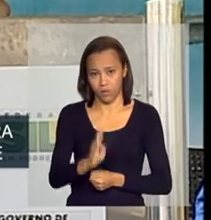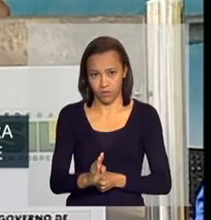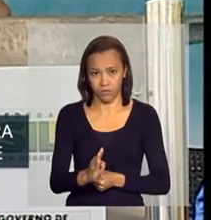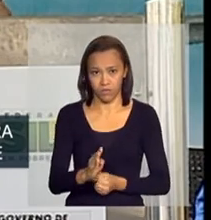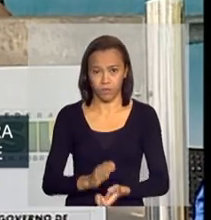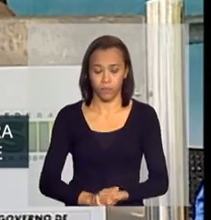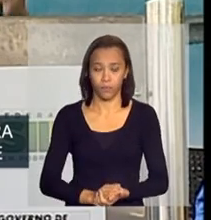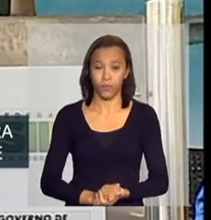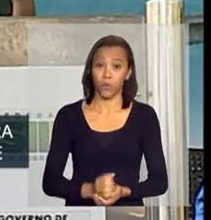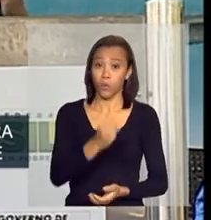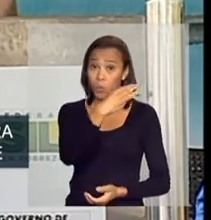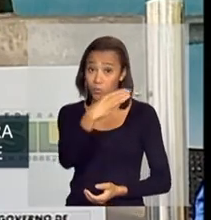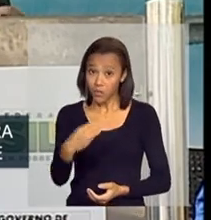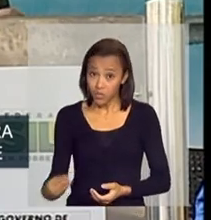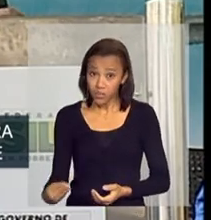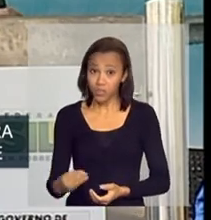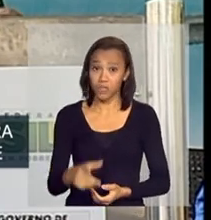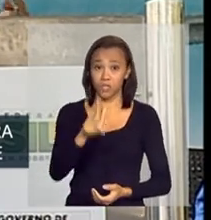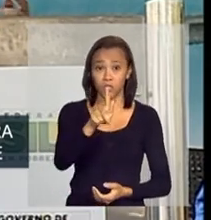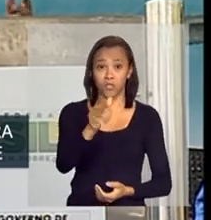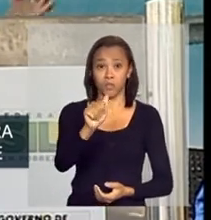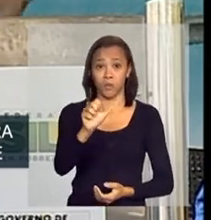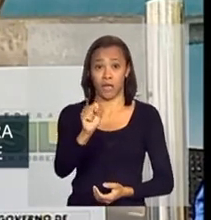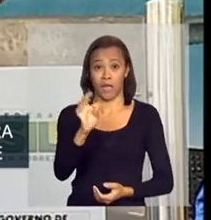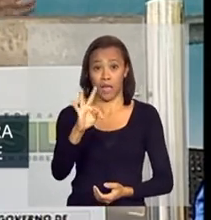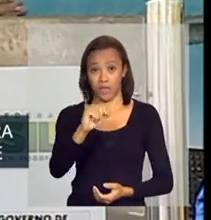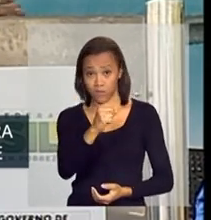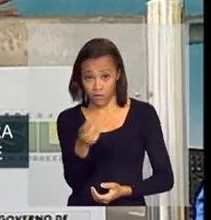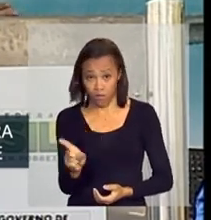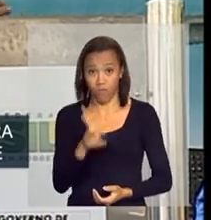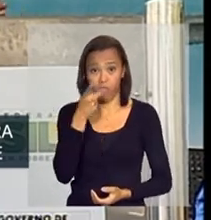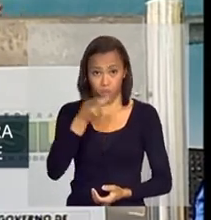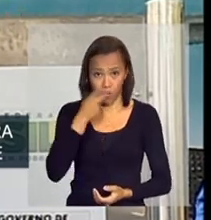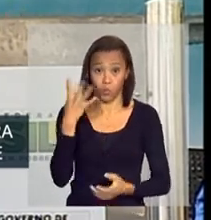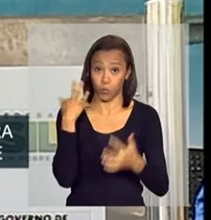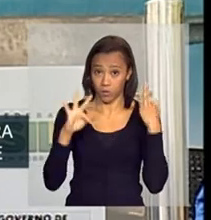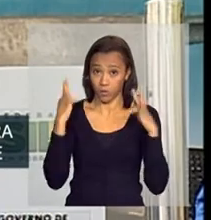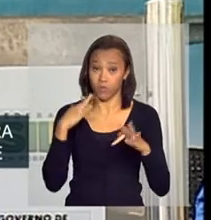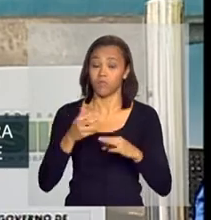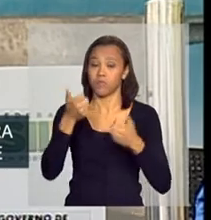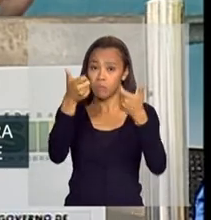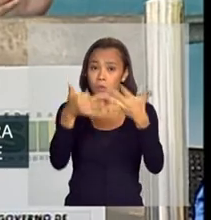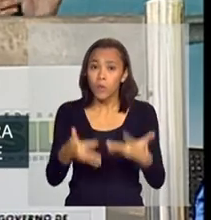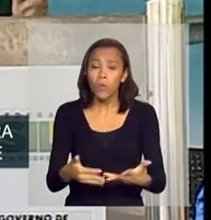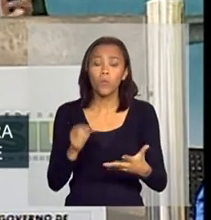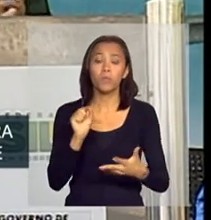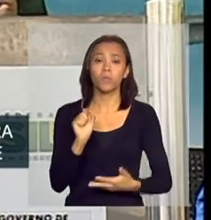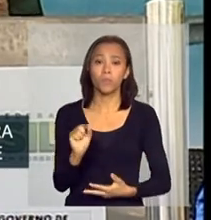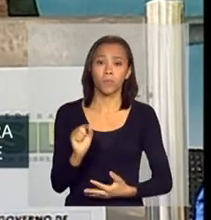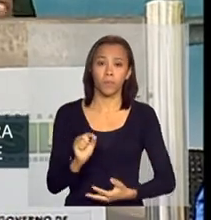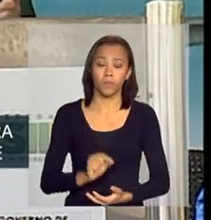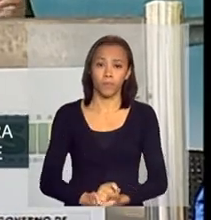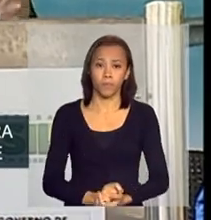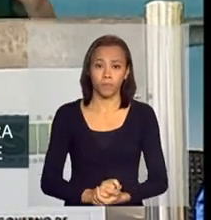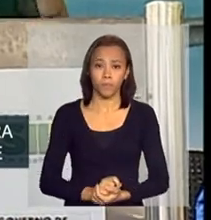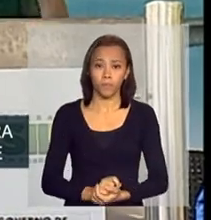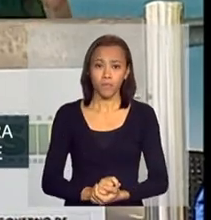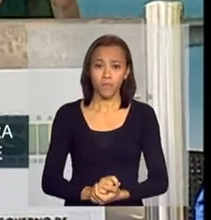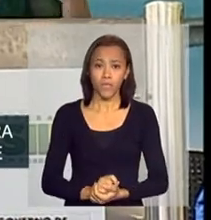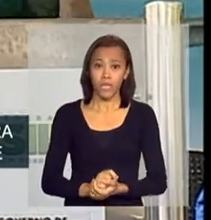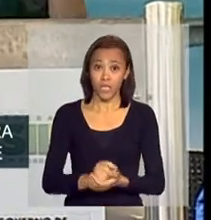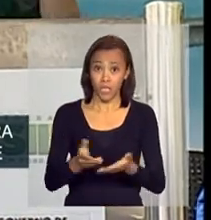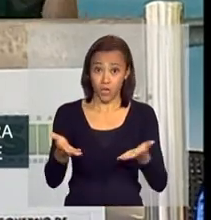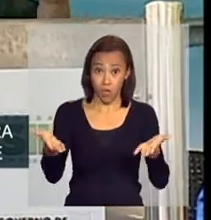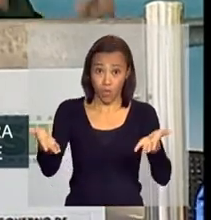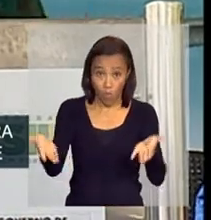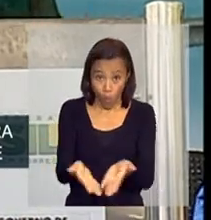O ministro Gastão Vieira do Turismo colocou com uma visão de